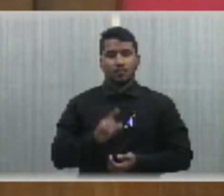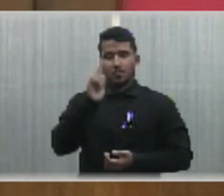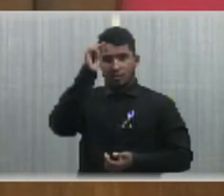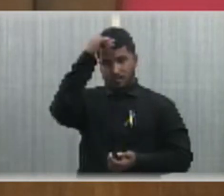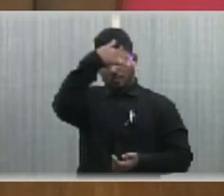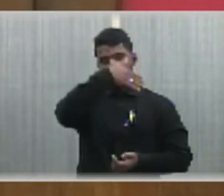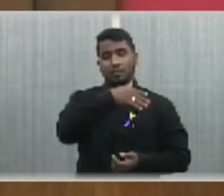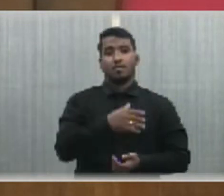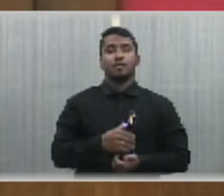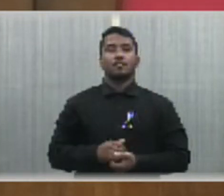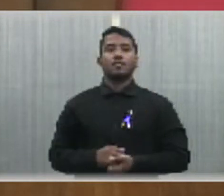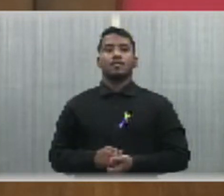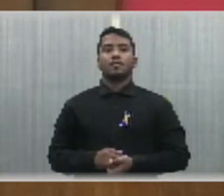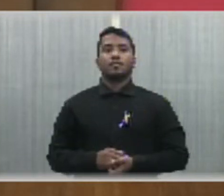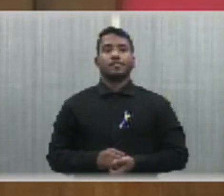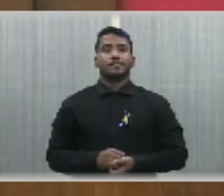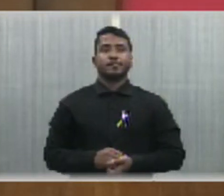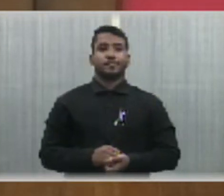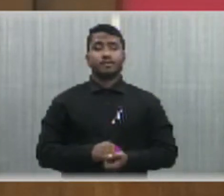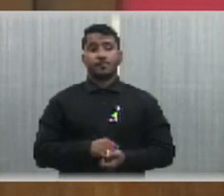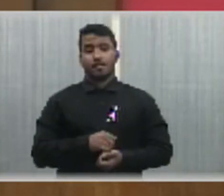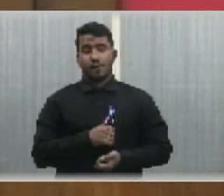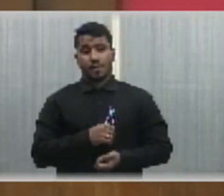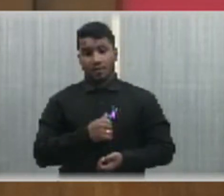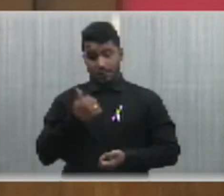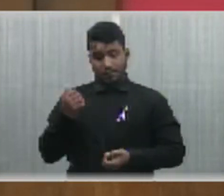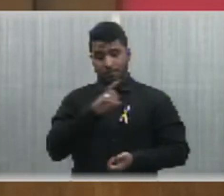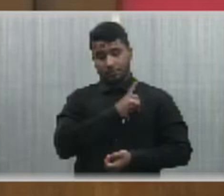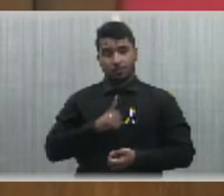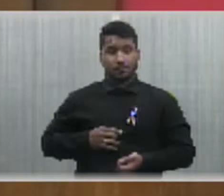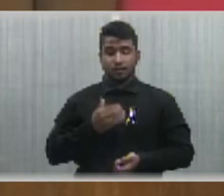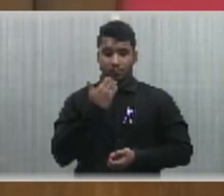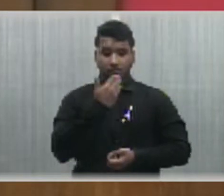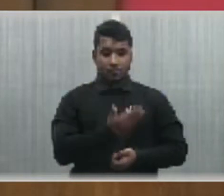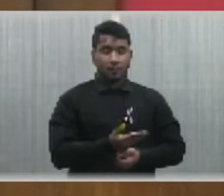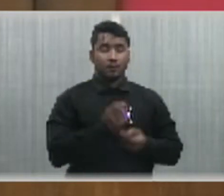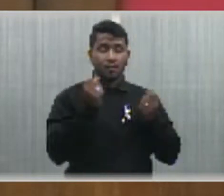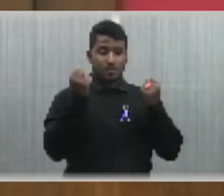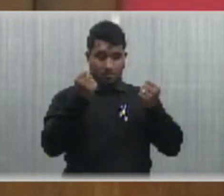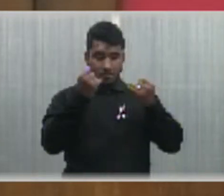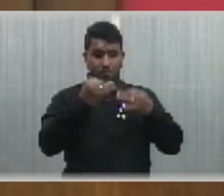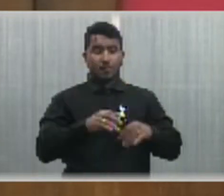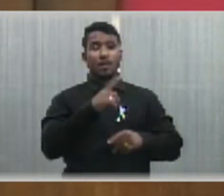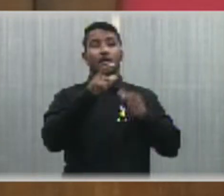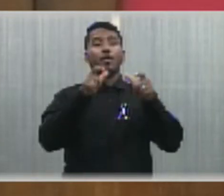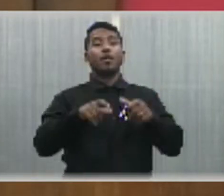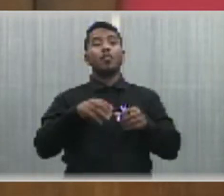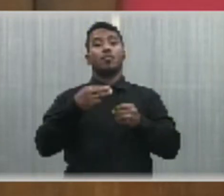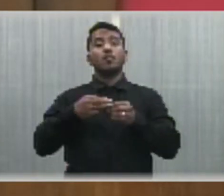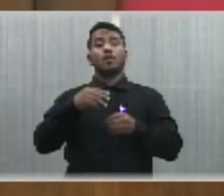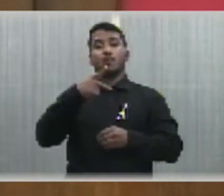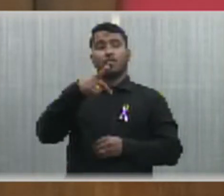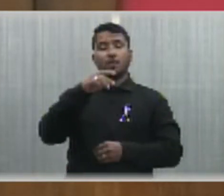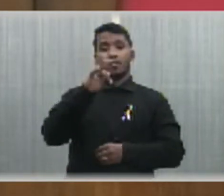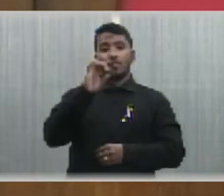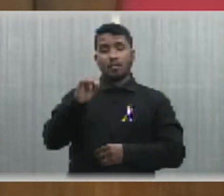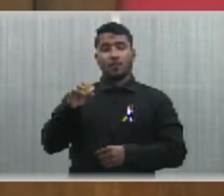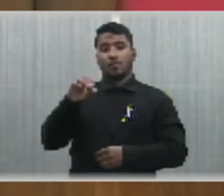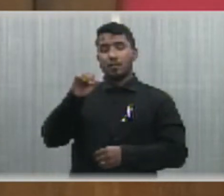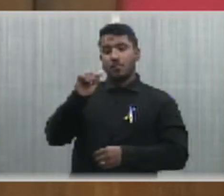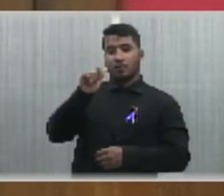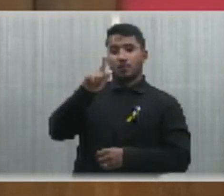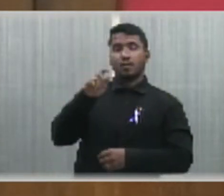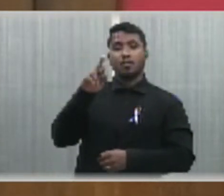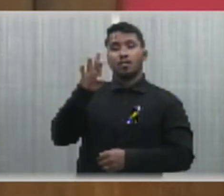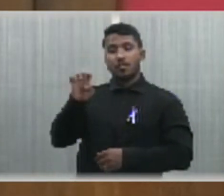Neiva, o qual solicita que justifique as razões do município de Porto Alegre do Piauí não